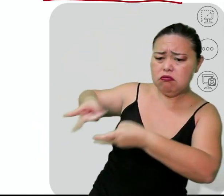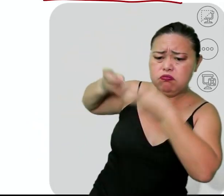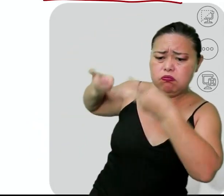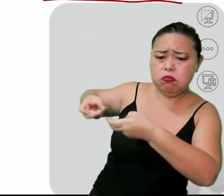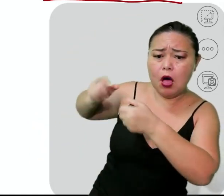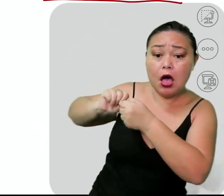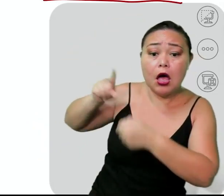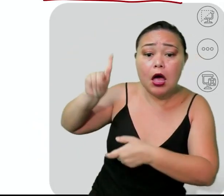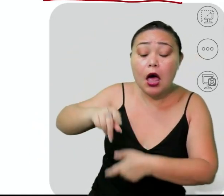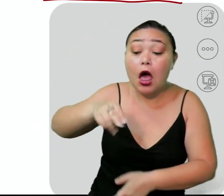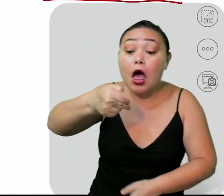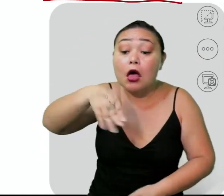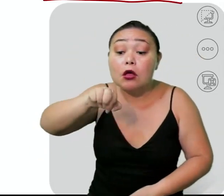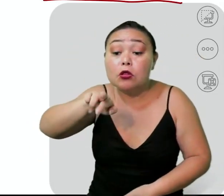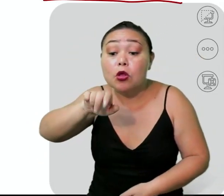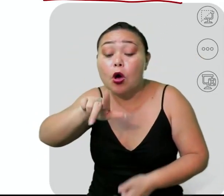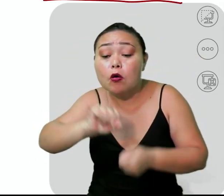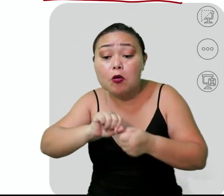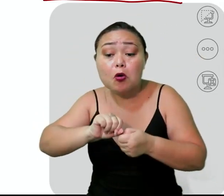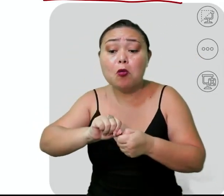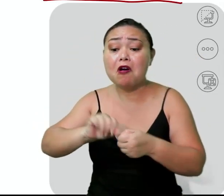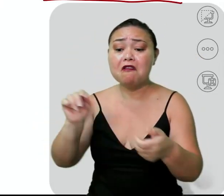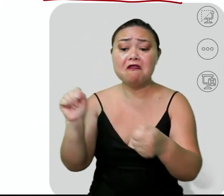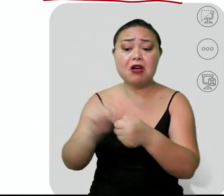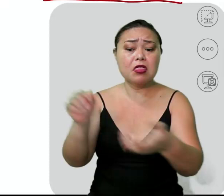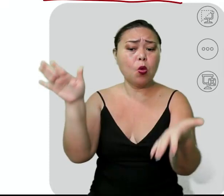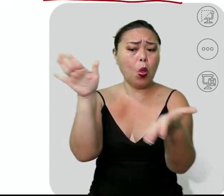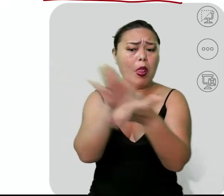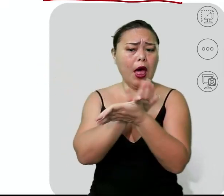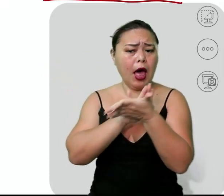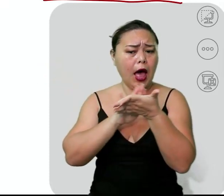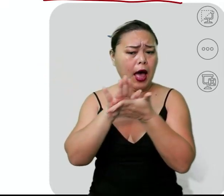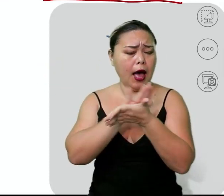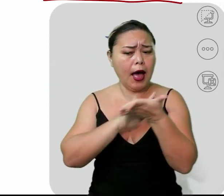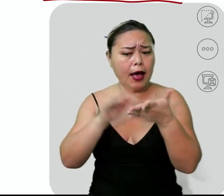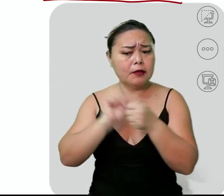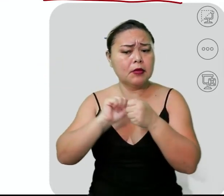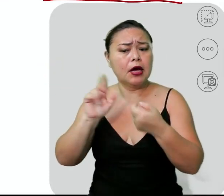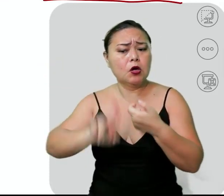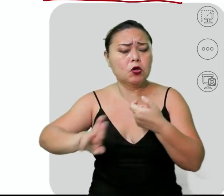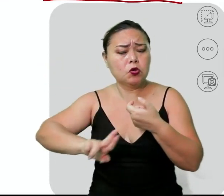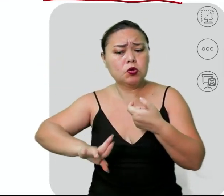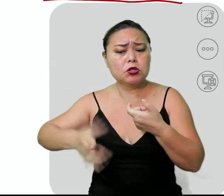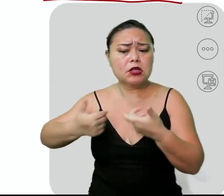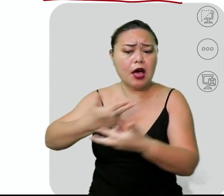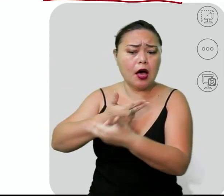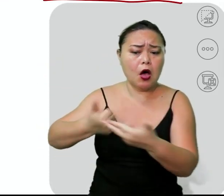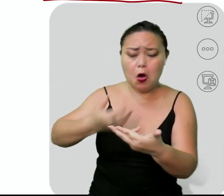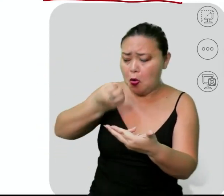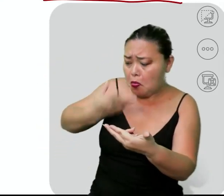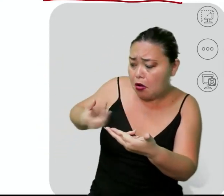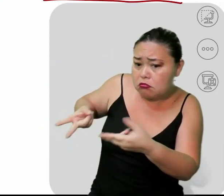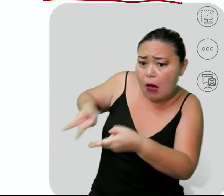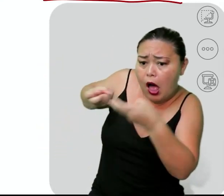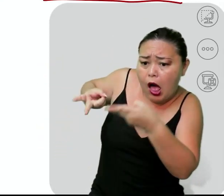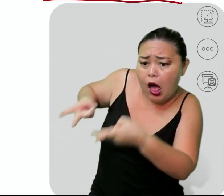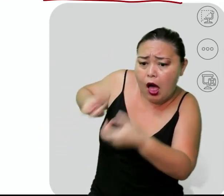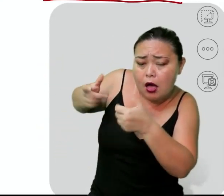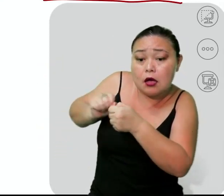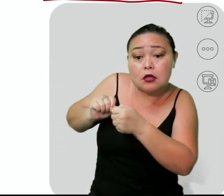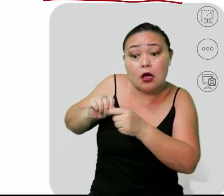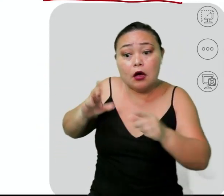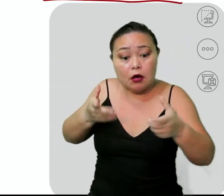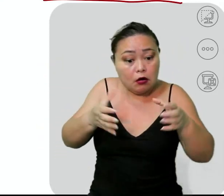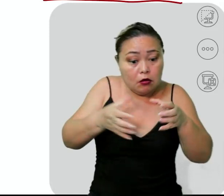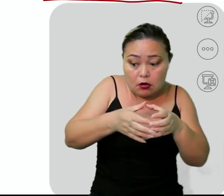fazia nada. Usufruía do bom e do melhor. Já começam a aparecer as divergências entre